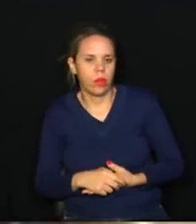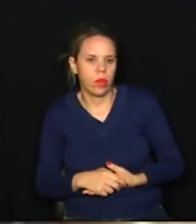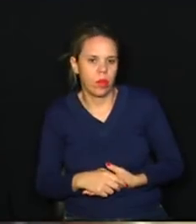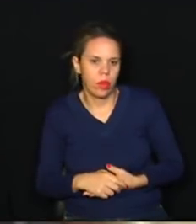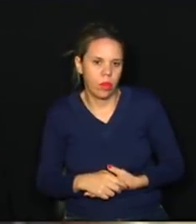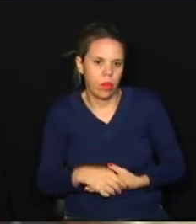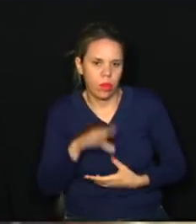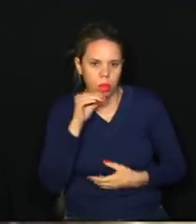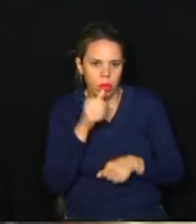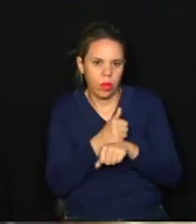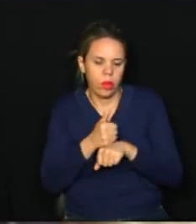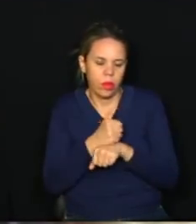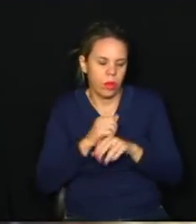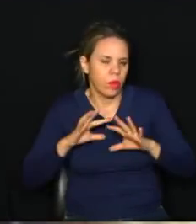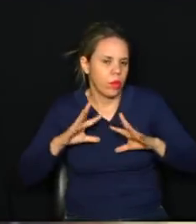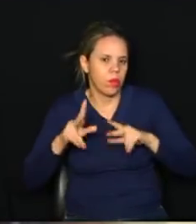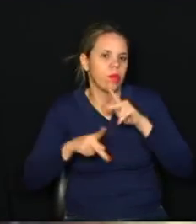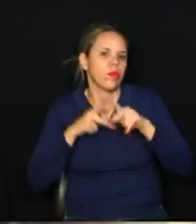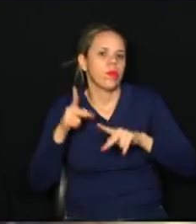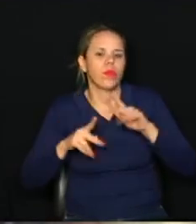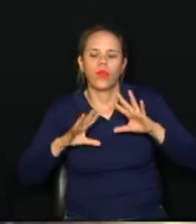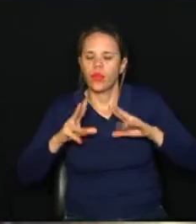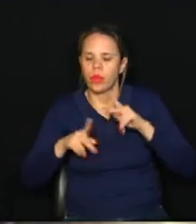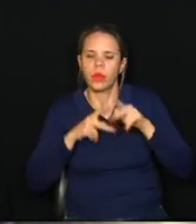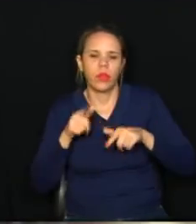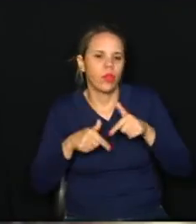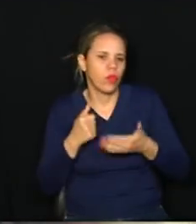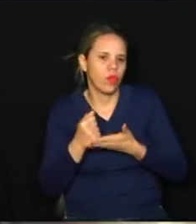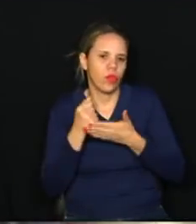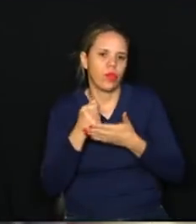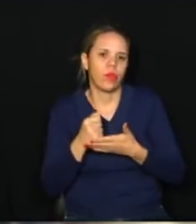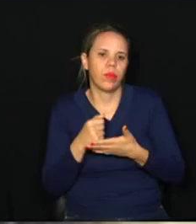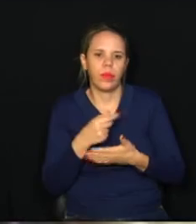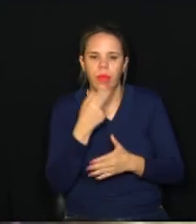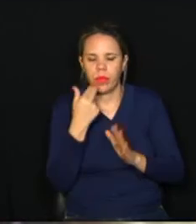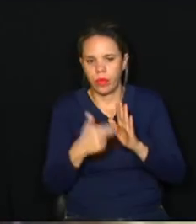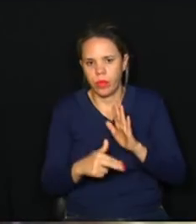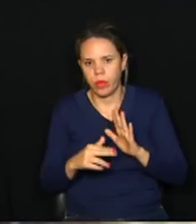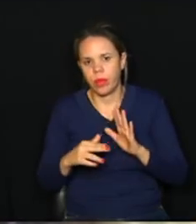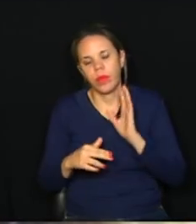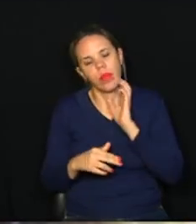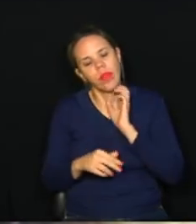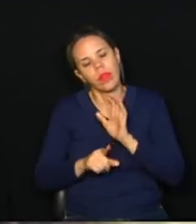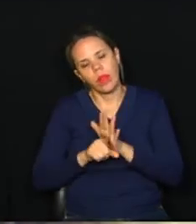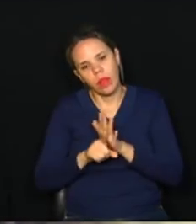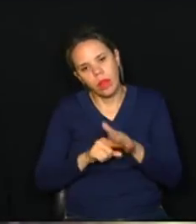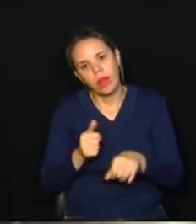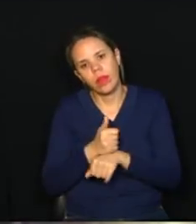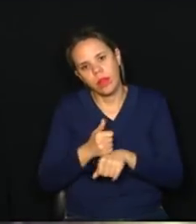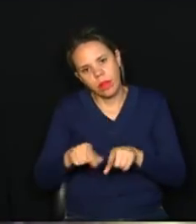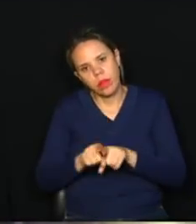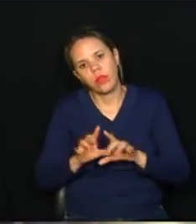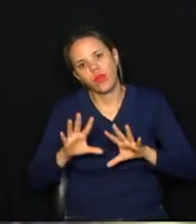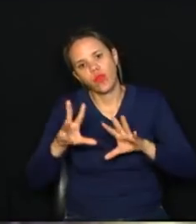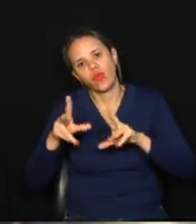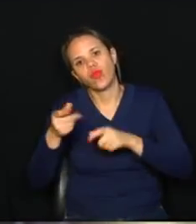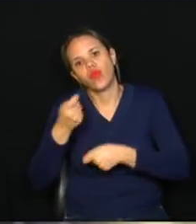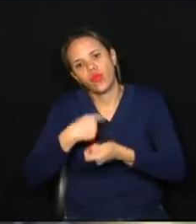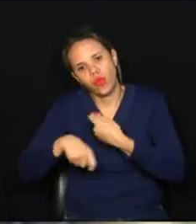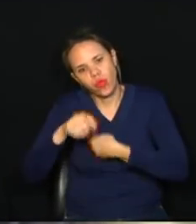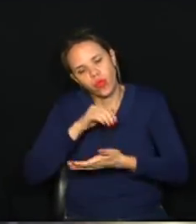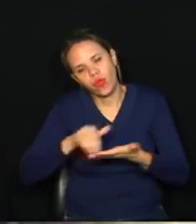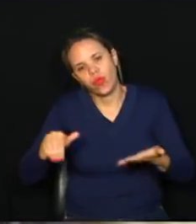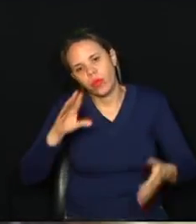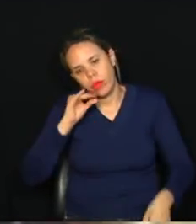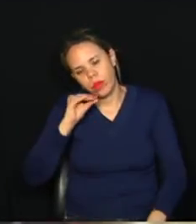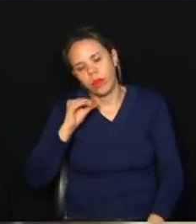dos funcionários, de todo o quadro funcional. Não só eu falo em nome dos pesquisadores, mas também falo em nome dos